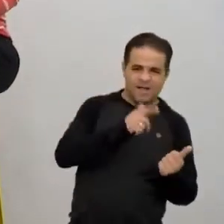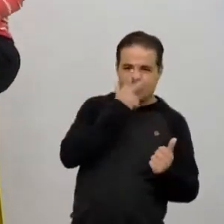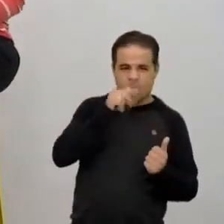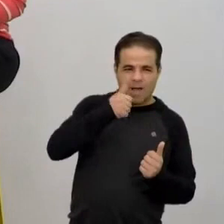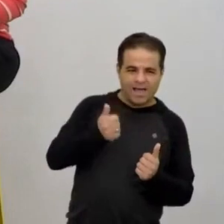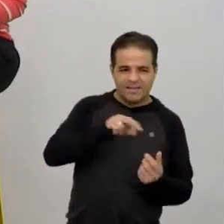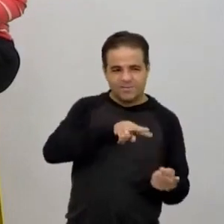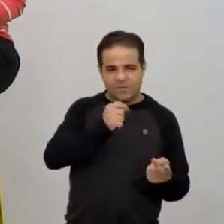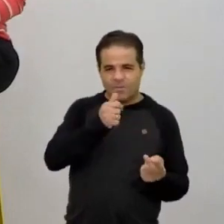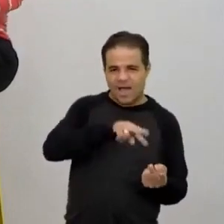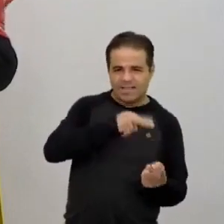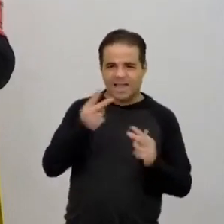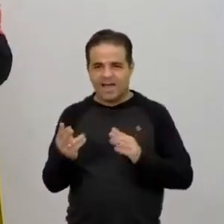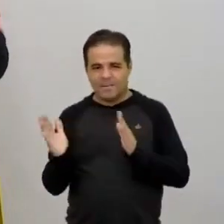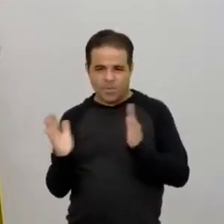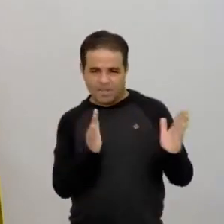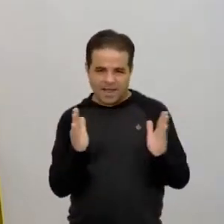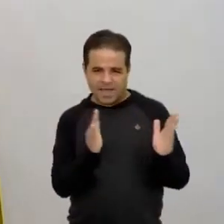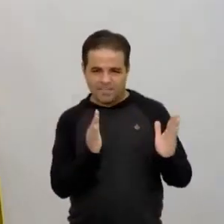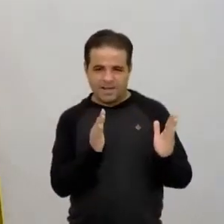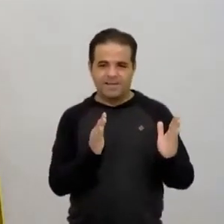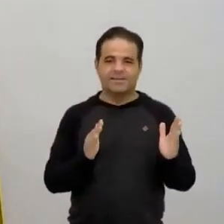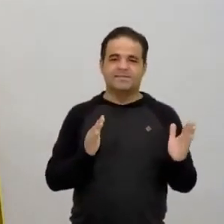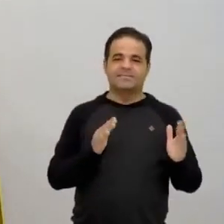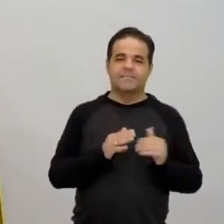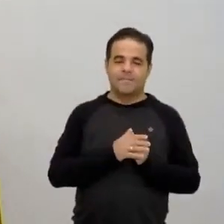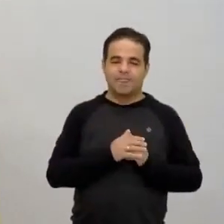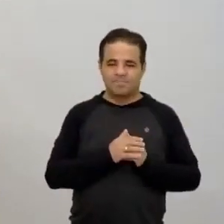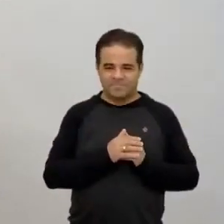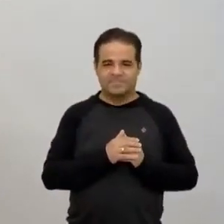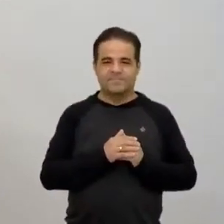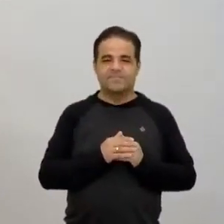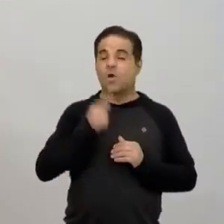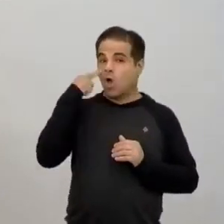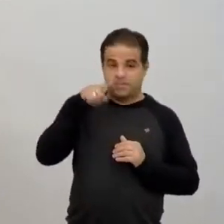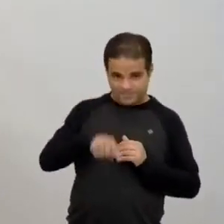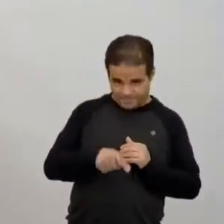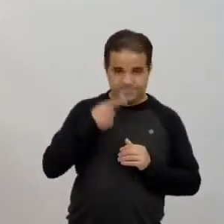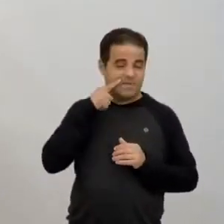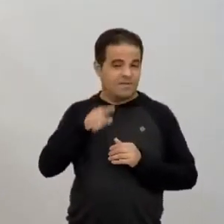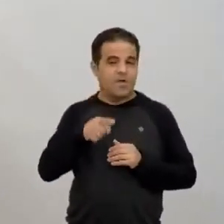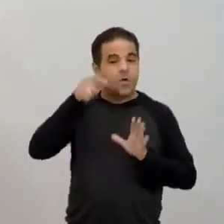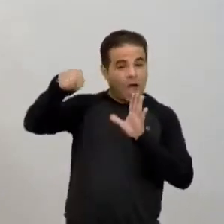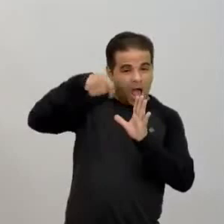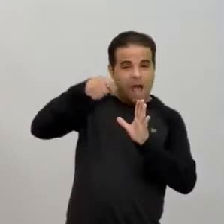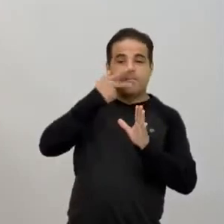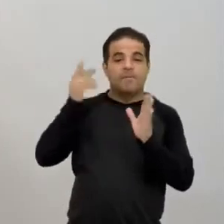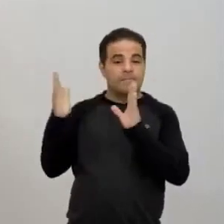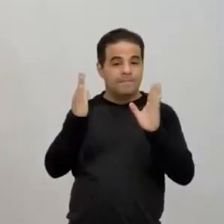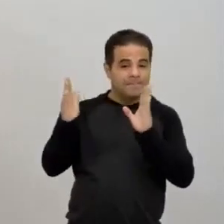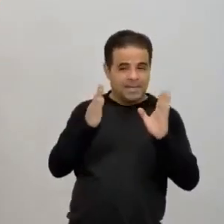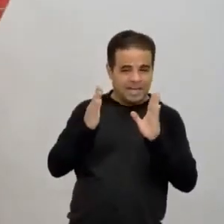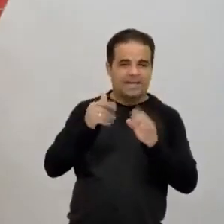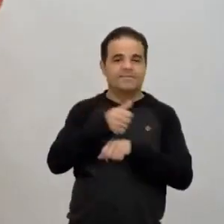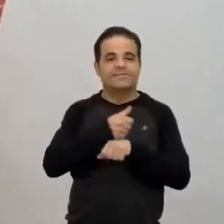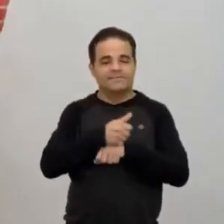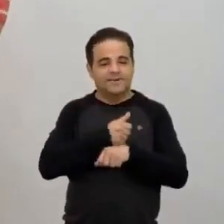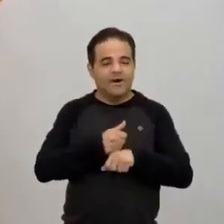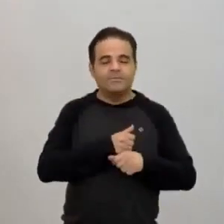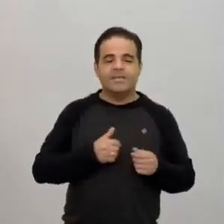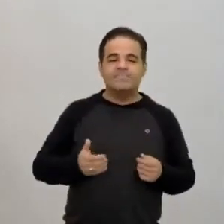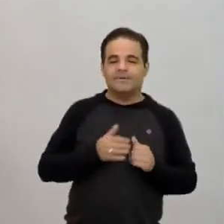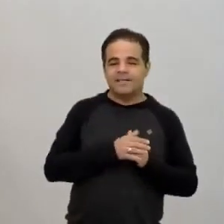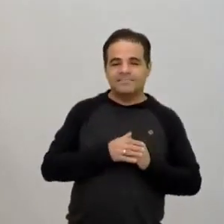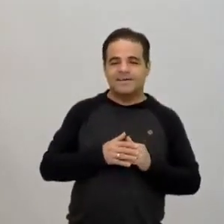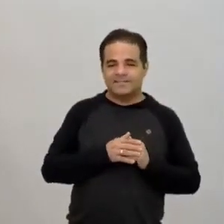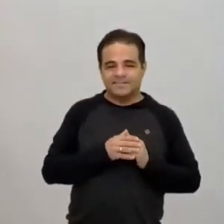percebi. Um pouquinho pra cá, tá bom, tá vendo? Eu já tô até sabendo as câmeras, como que faz, ó. Outro nível de profissionalismo aqui.